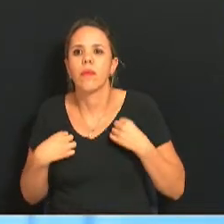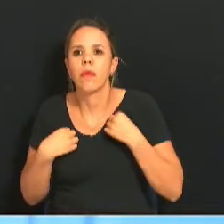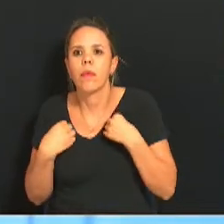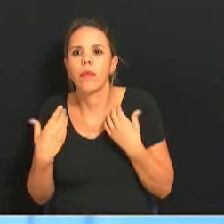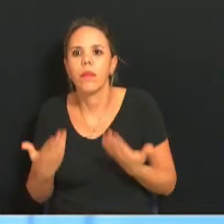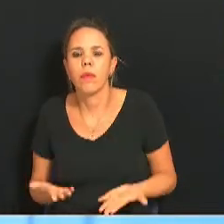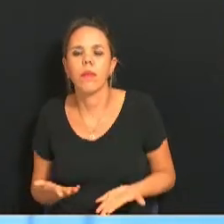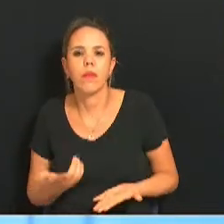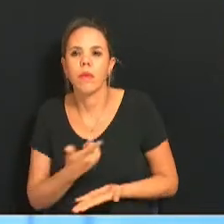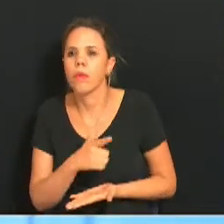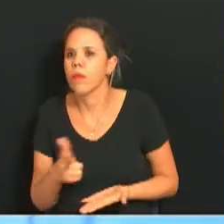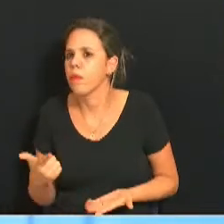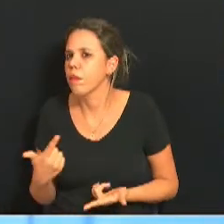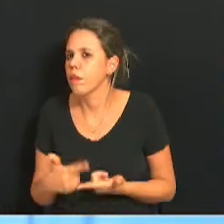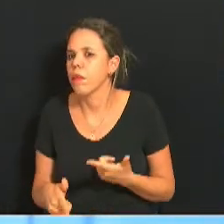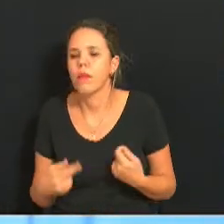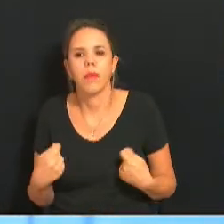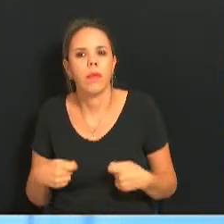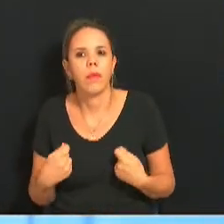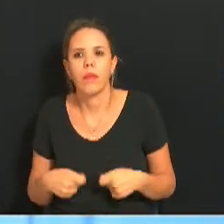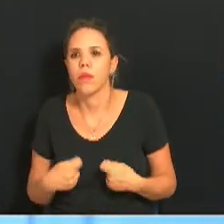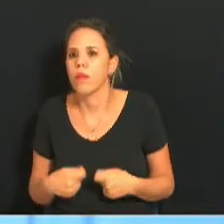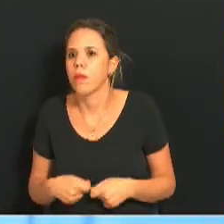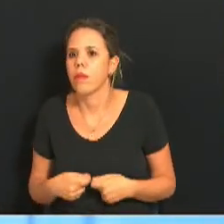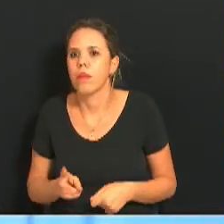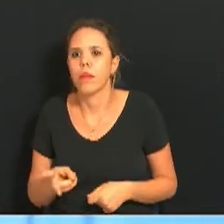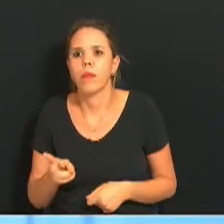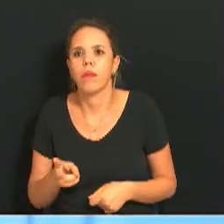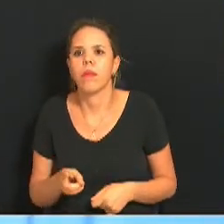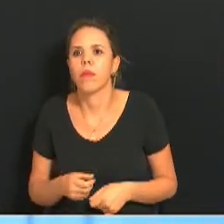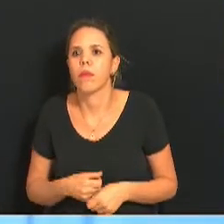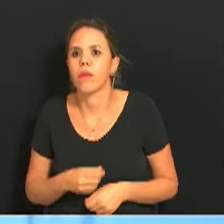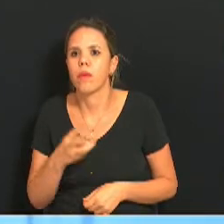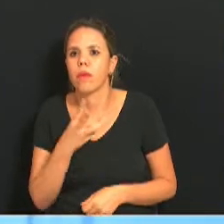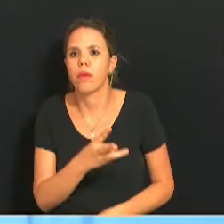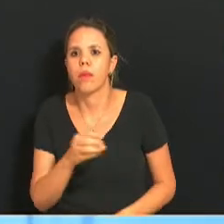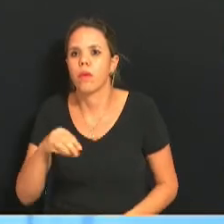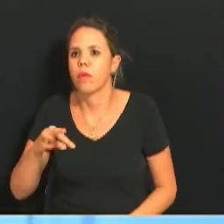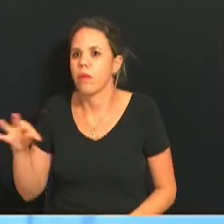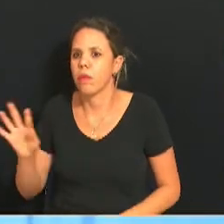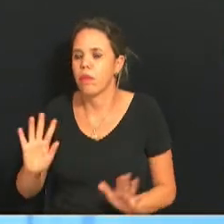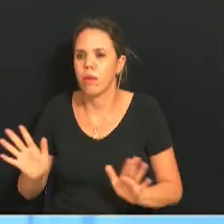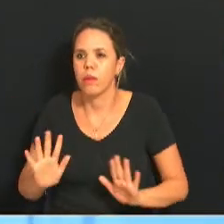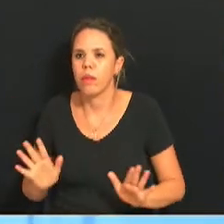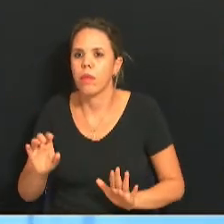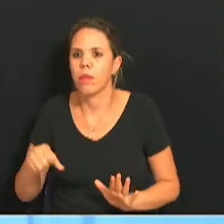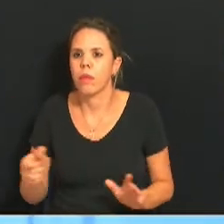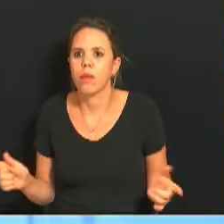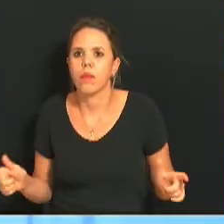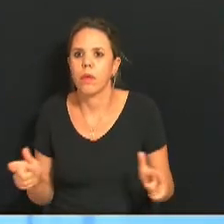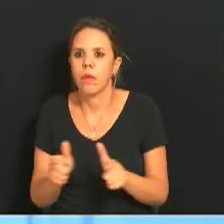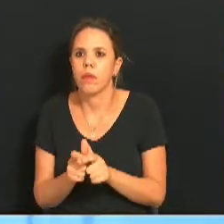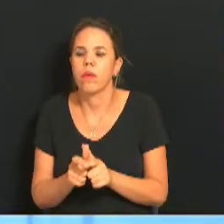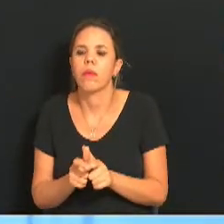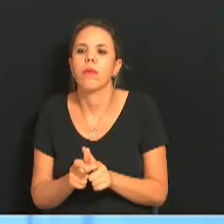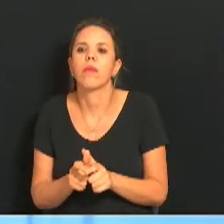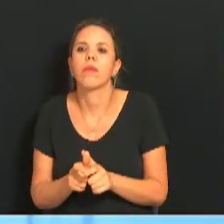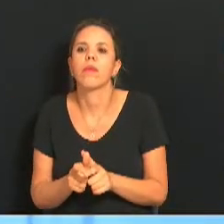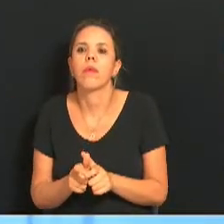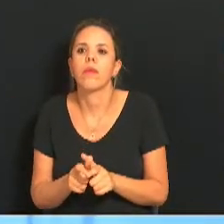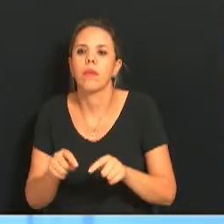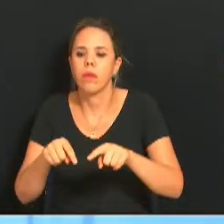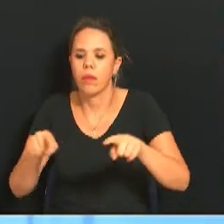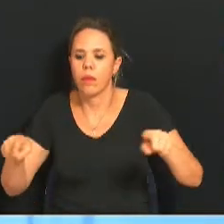que não havia mais necessidade da gente manter uma área envoltória de 300 metros mas se reduzirá salário Glória Cruz